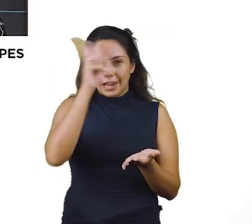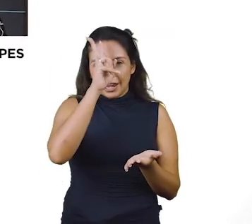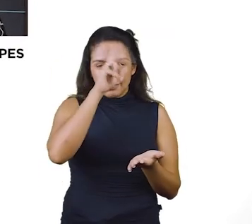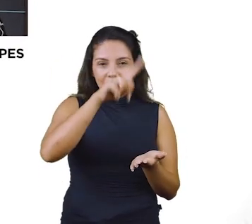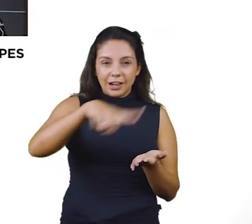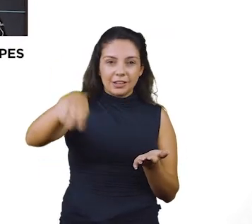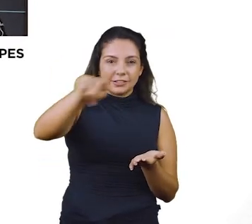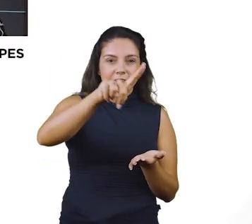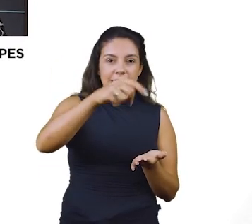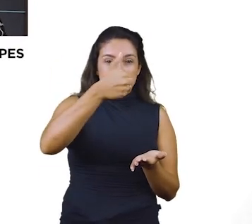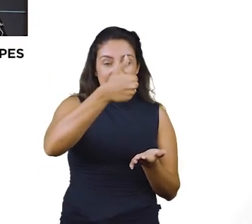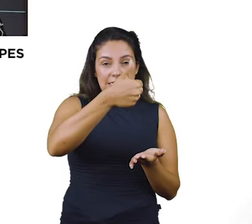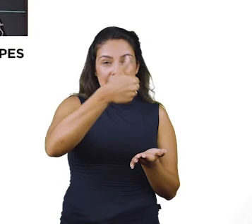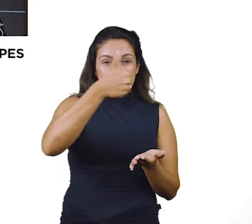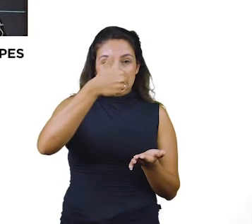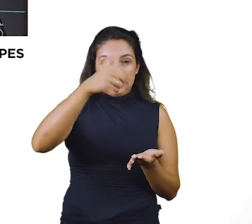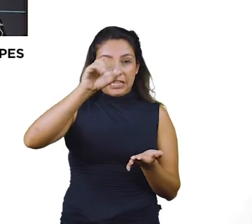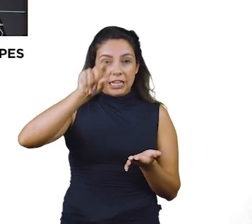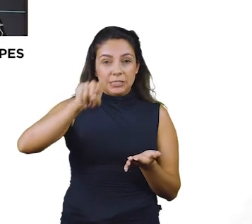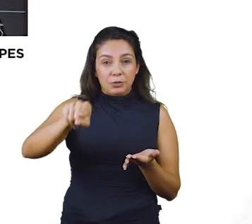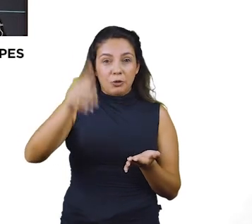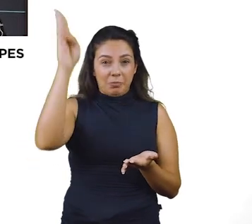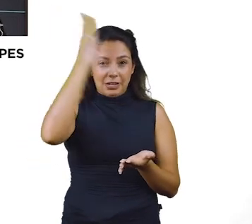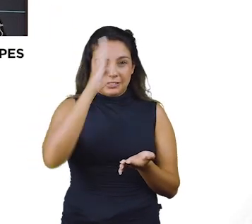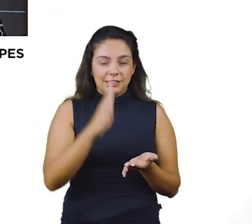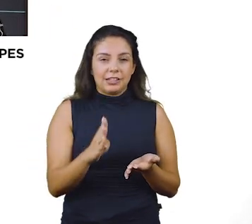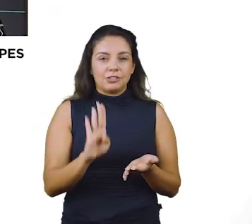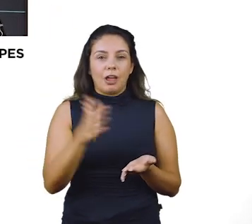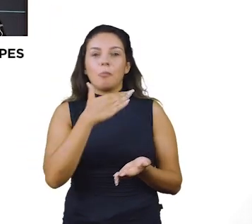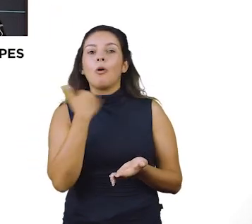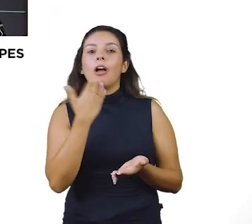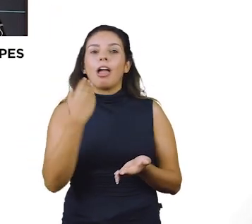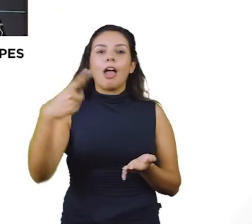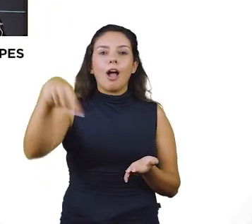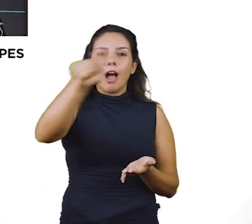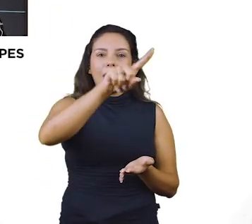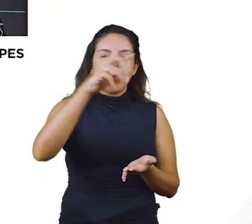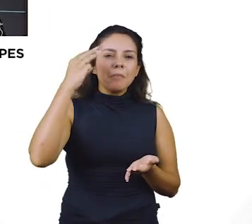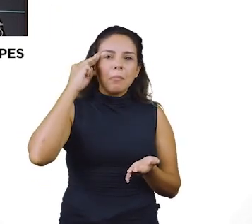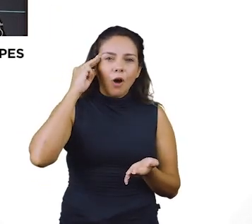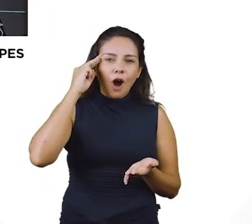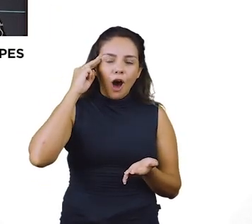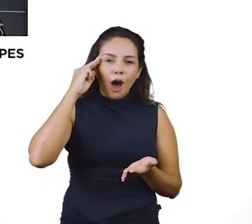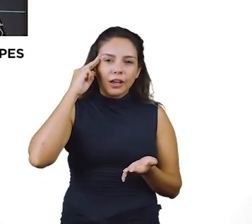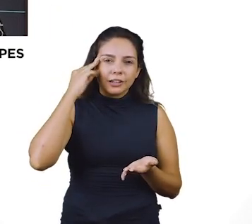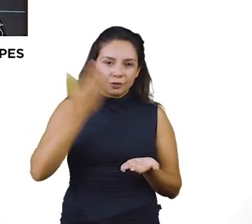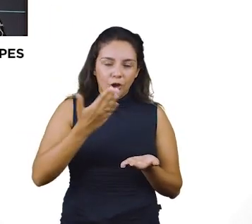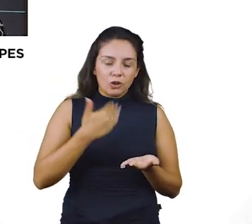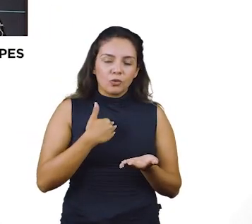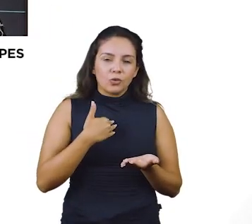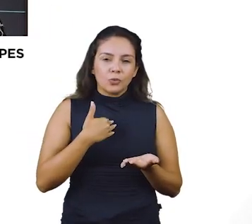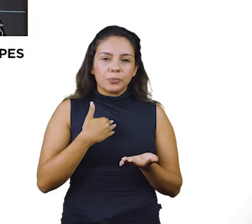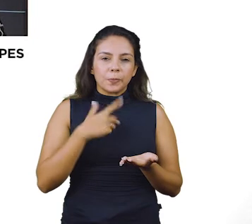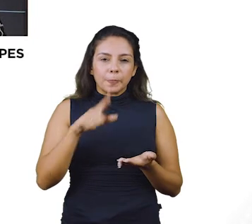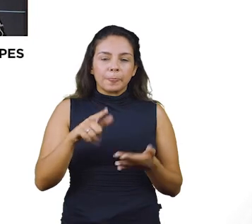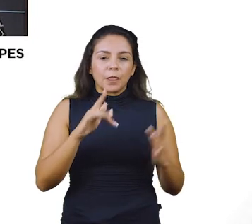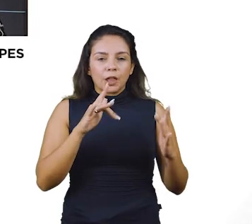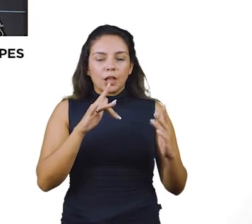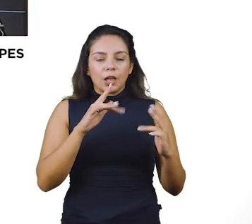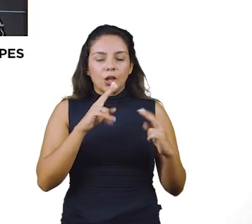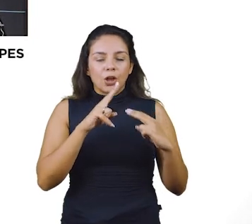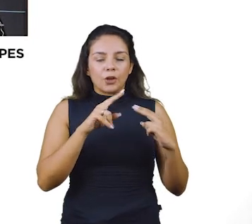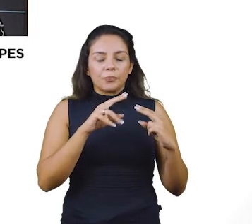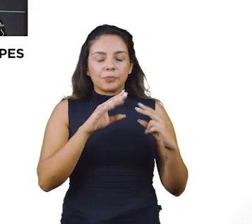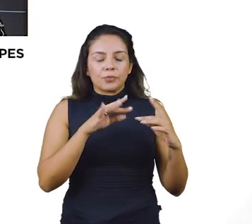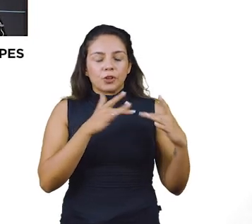desses 110 mil brasileiros mortos, né? 100 mil brasileiros, 100 mil famílias